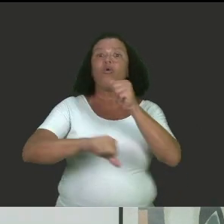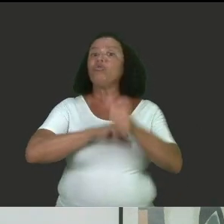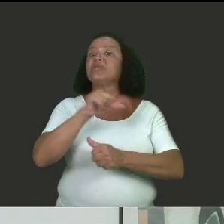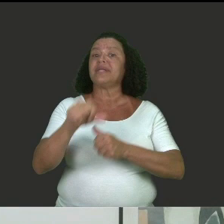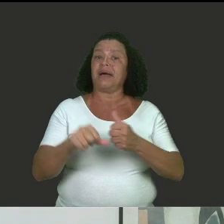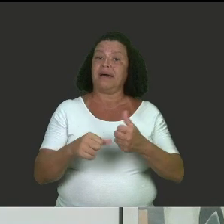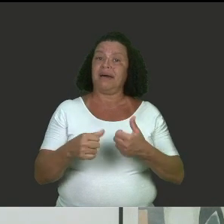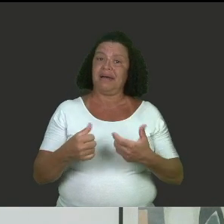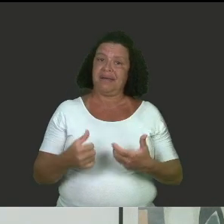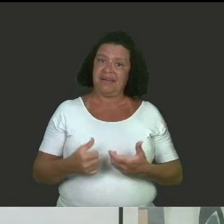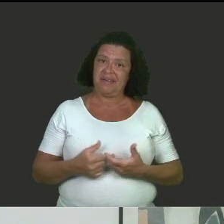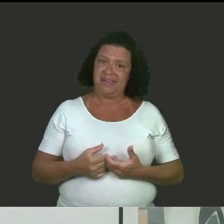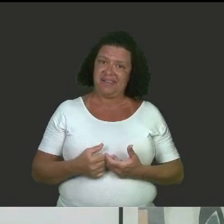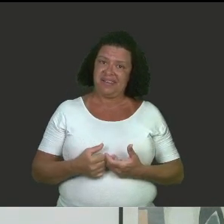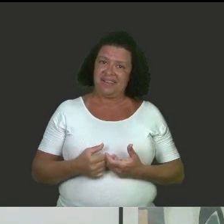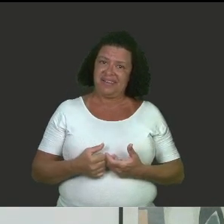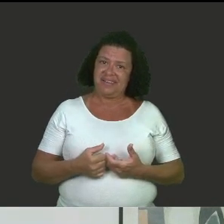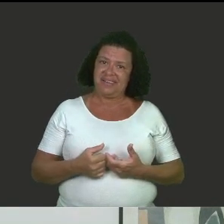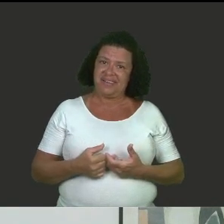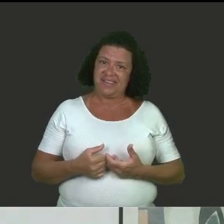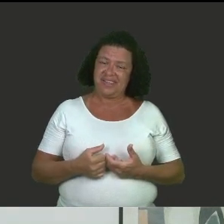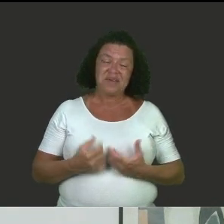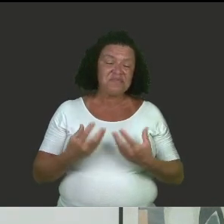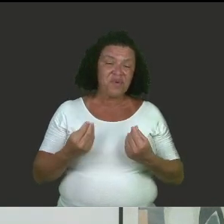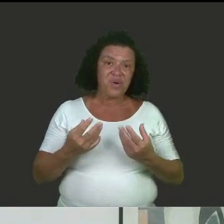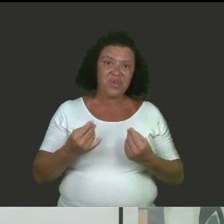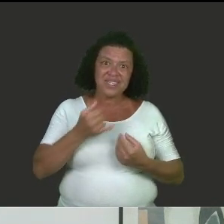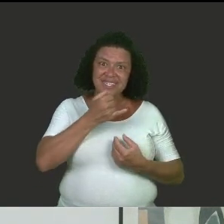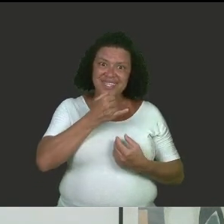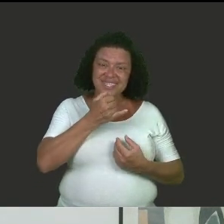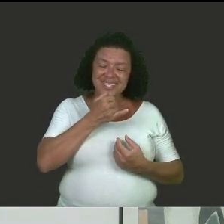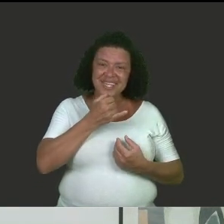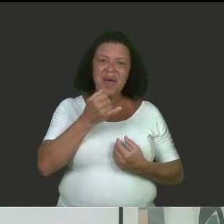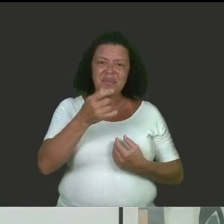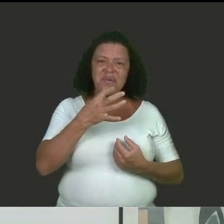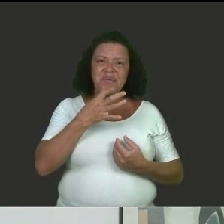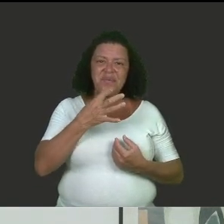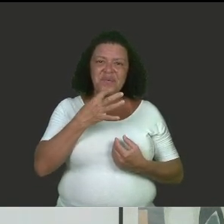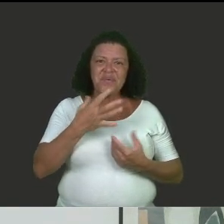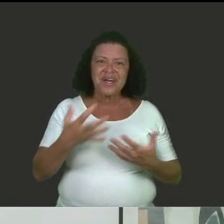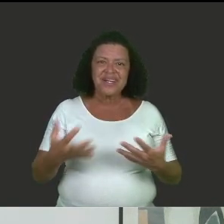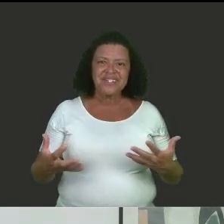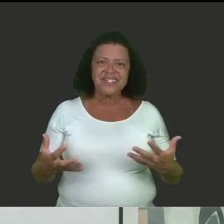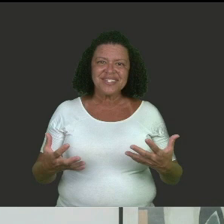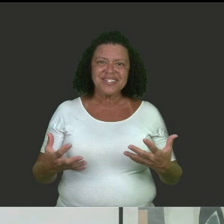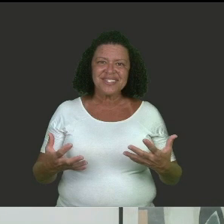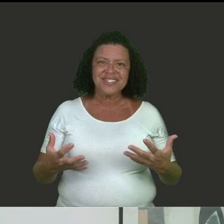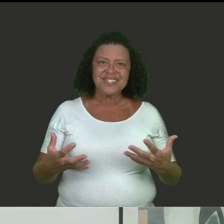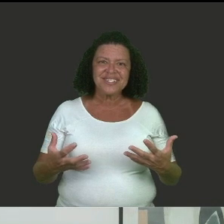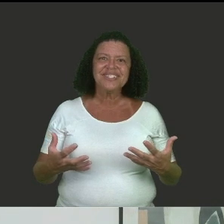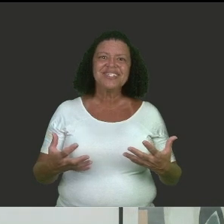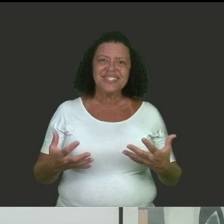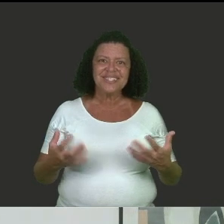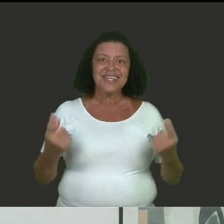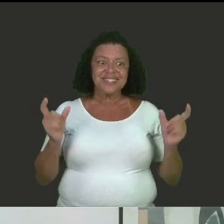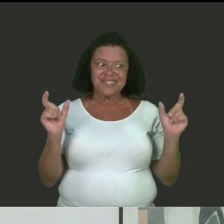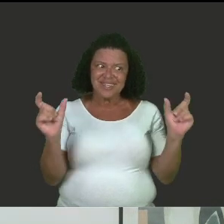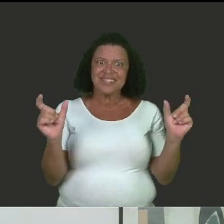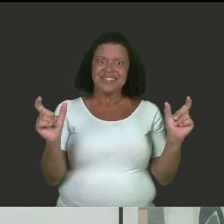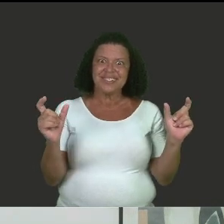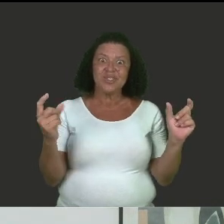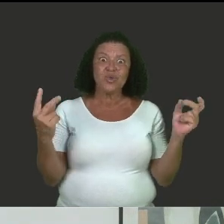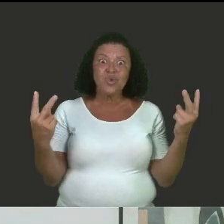né? Existem tantos exemplos conhecidos de resignação, de resiliência, né?